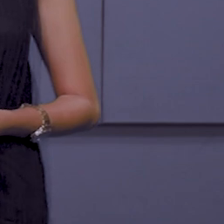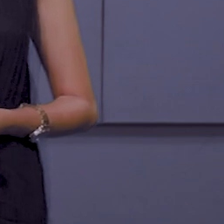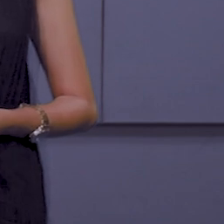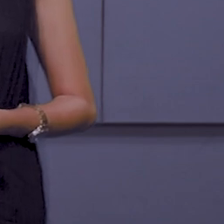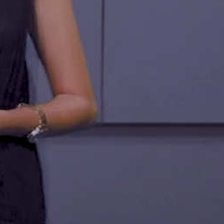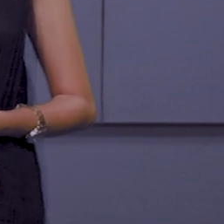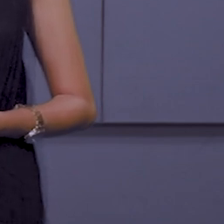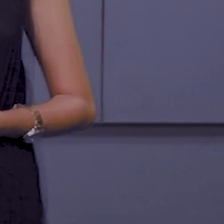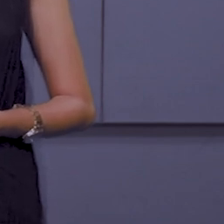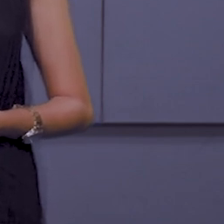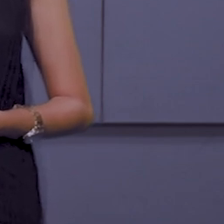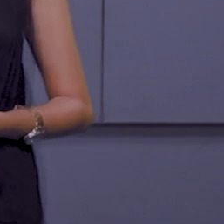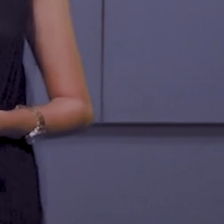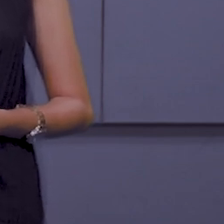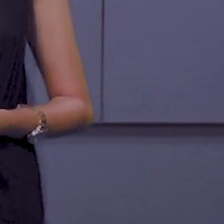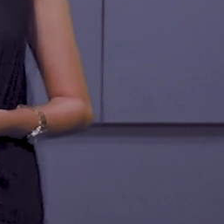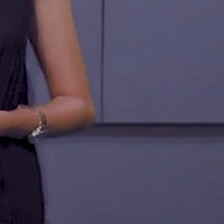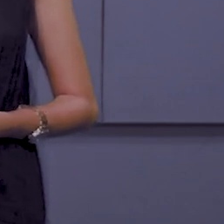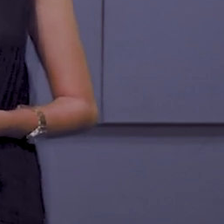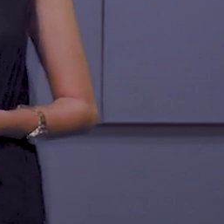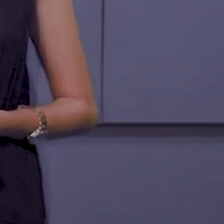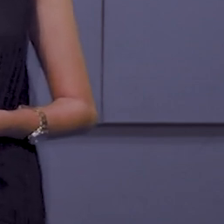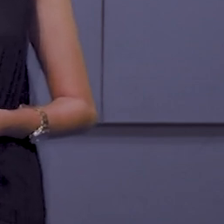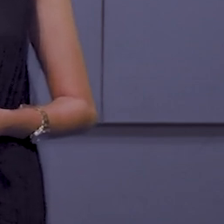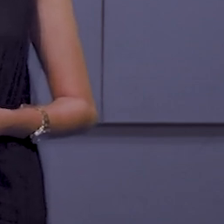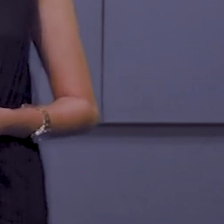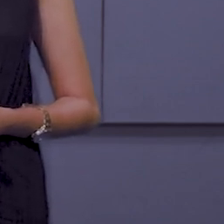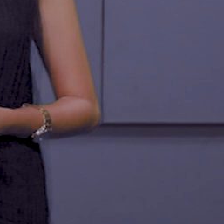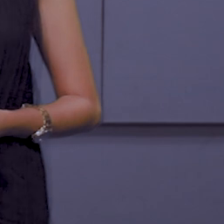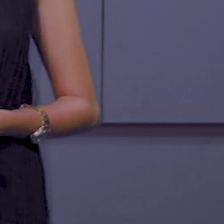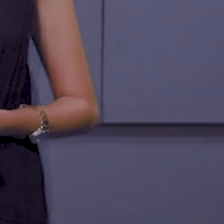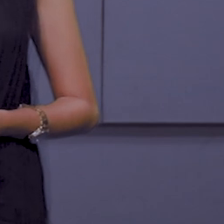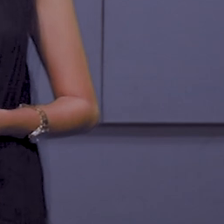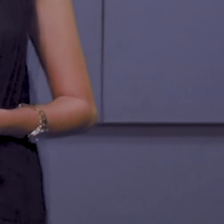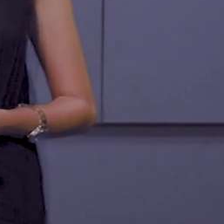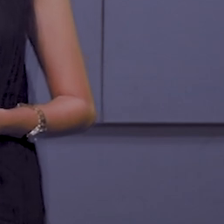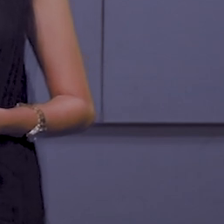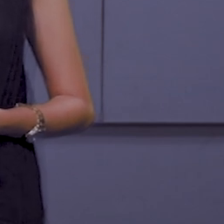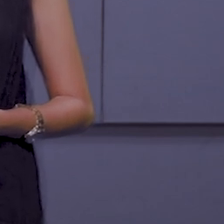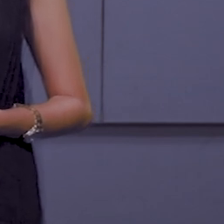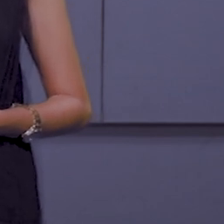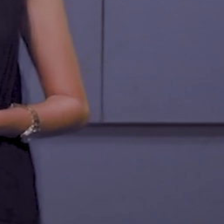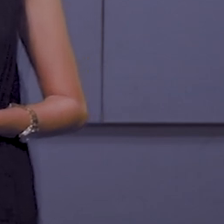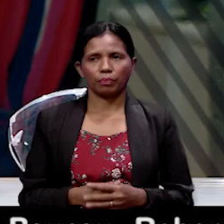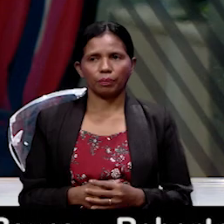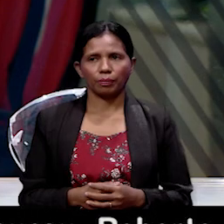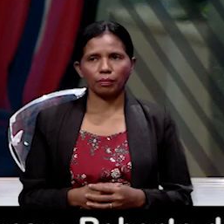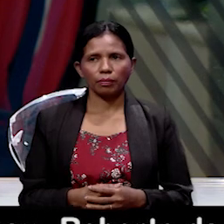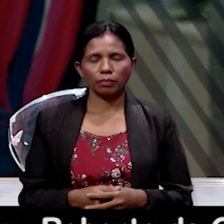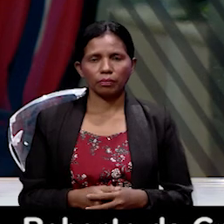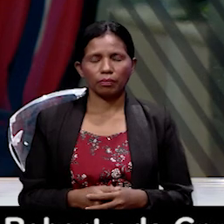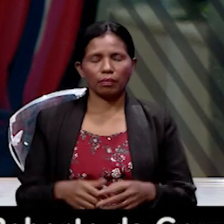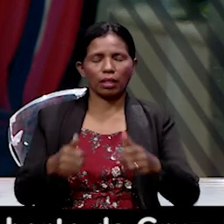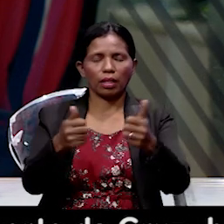Kita harus subscribe, nuhanya butang notifikasi, atau nuhnya kita bolehlah lebih lakukan informasi pun usi ami. Obrigada. Sosisang